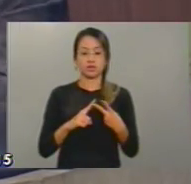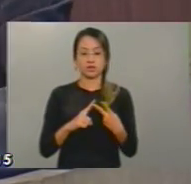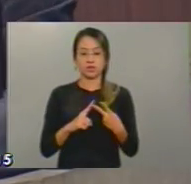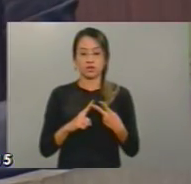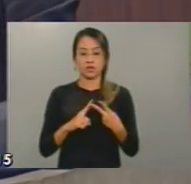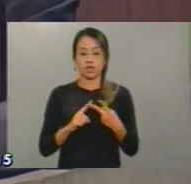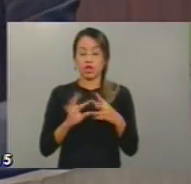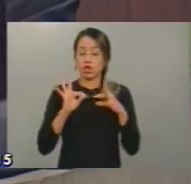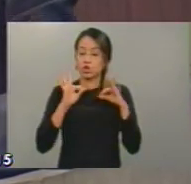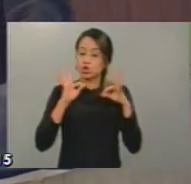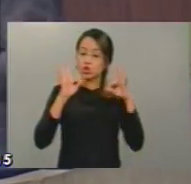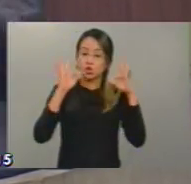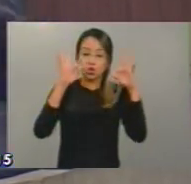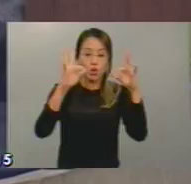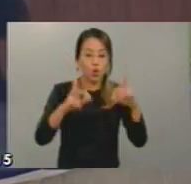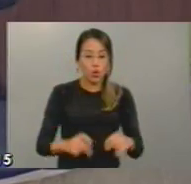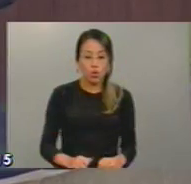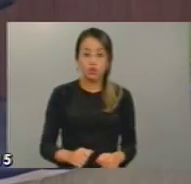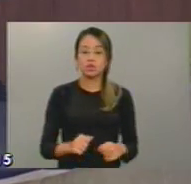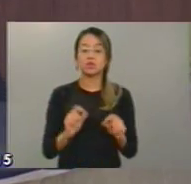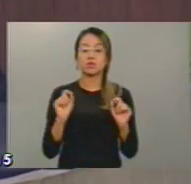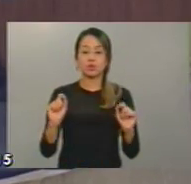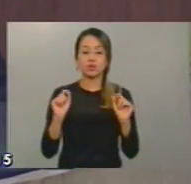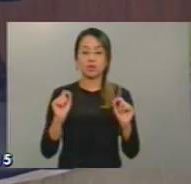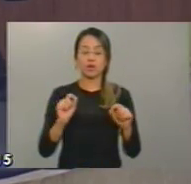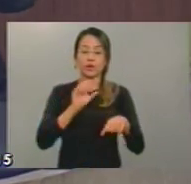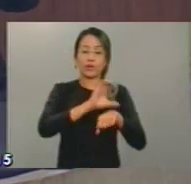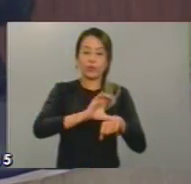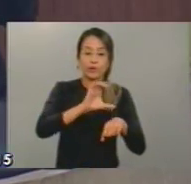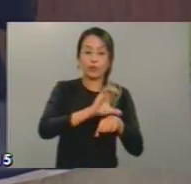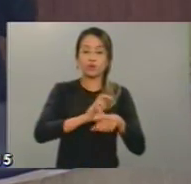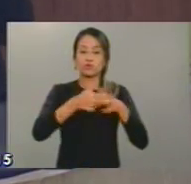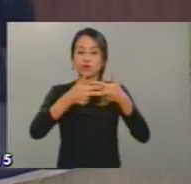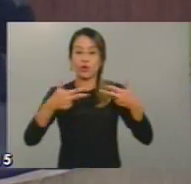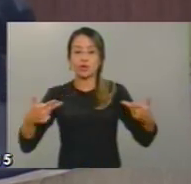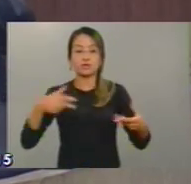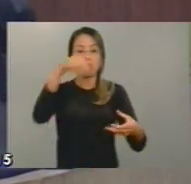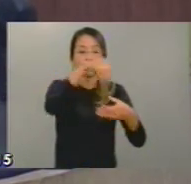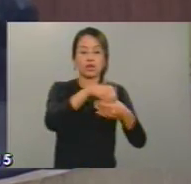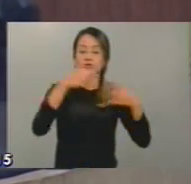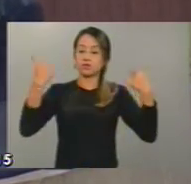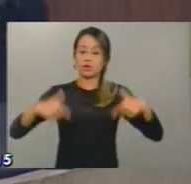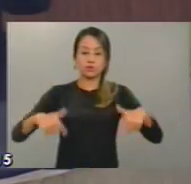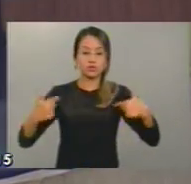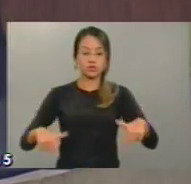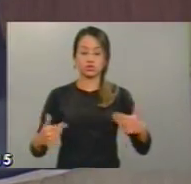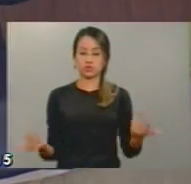todas suspensas. Nesse momento, nós temos uma ilegalidade